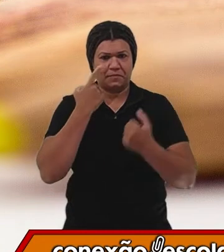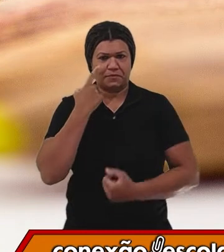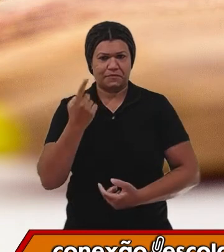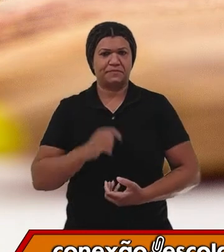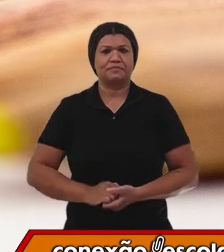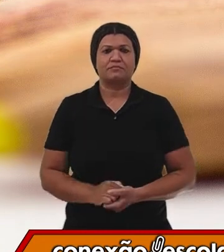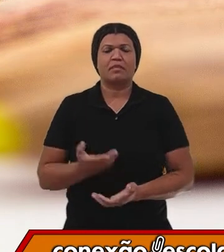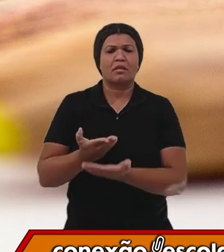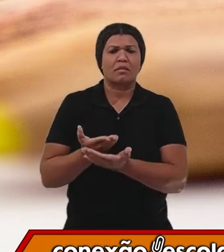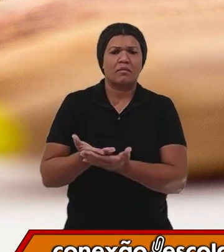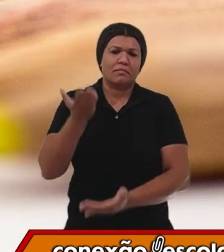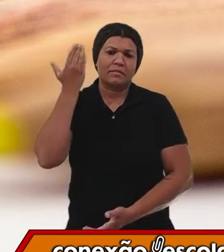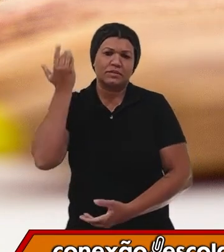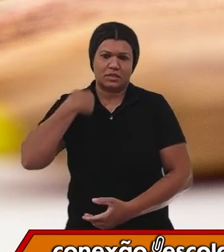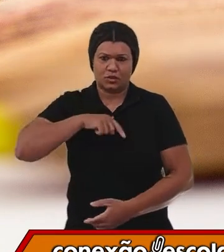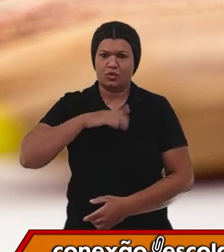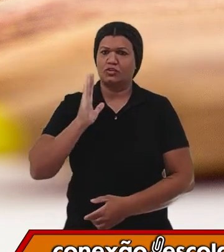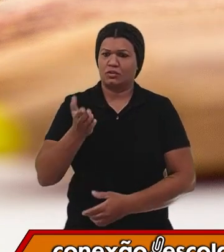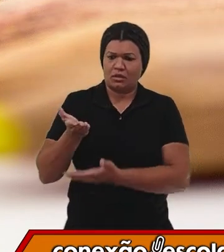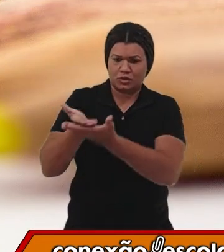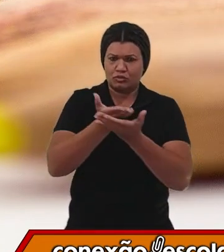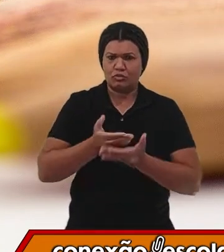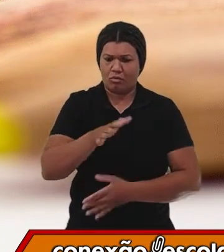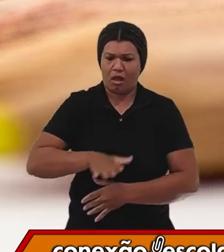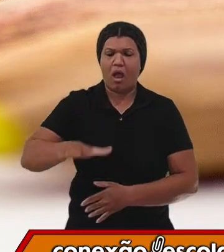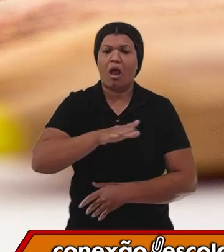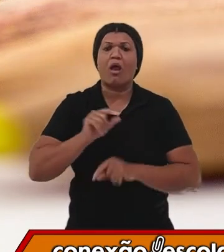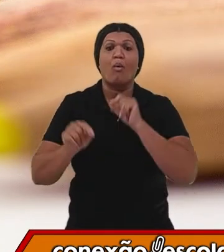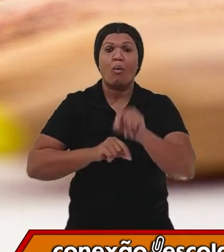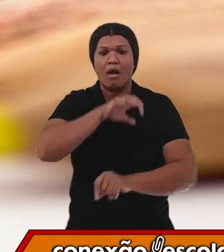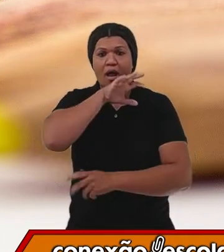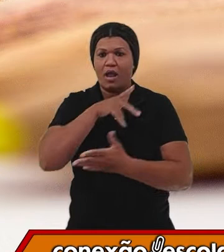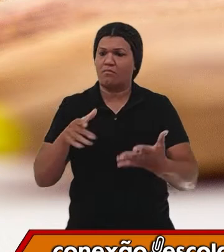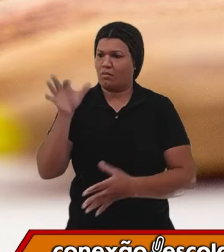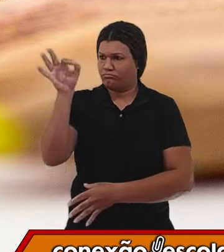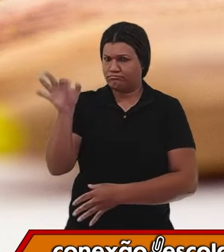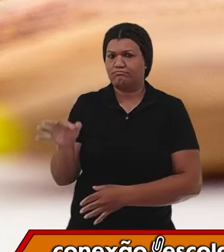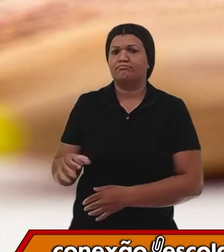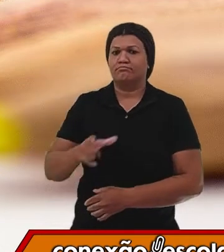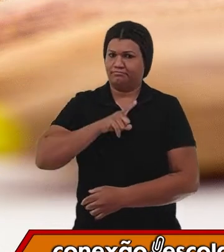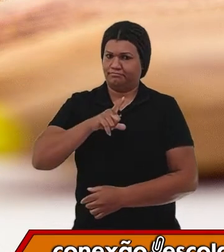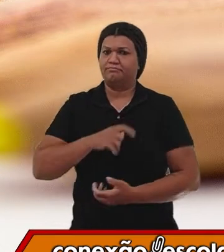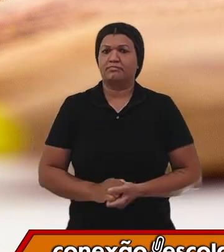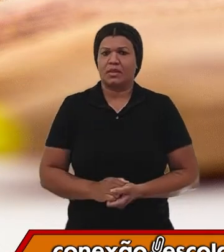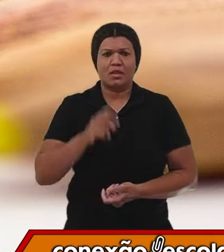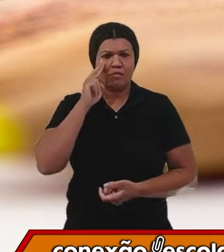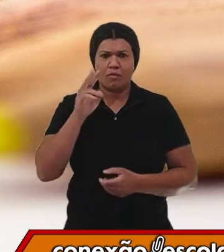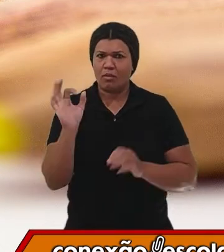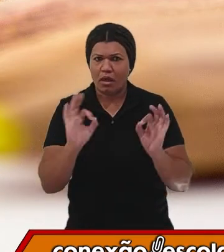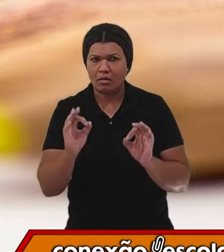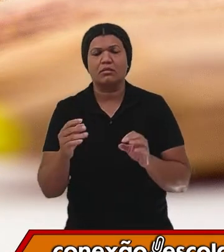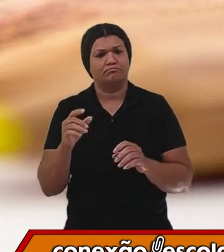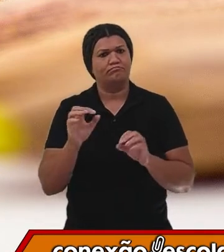Aula passada nós estudamos sobre os animais vertebrados. Quem não assistiu, acesse e assista. Agora nós vamos